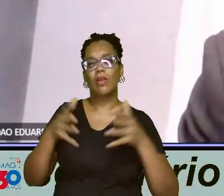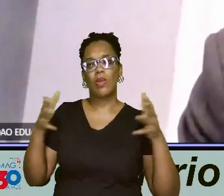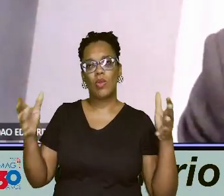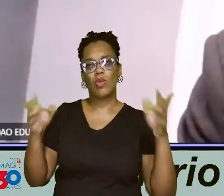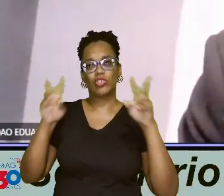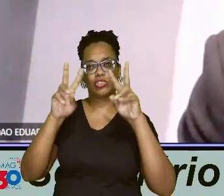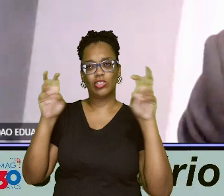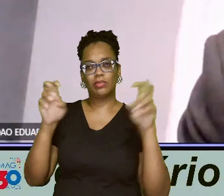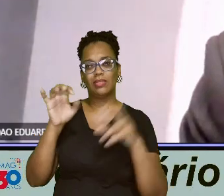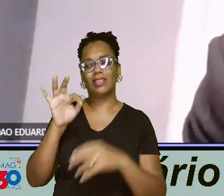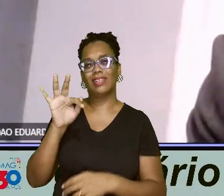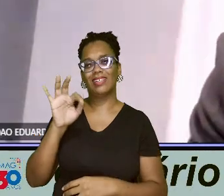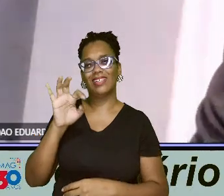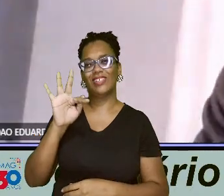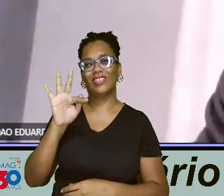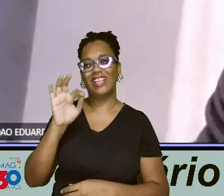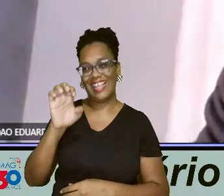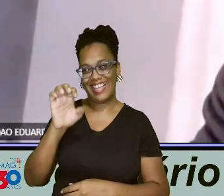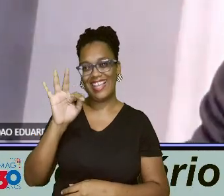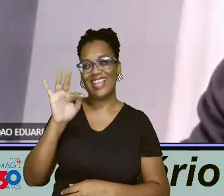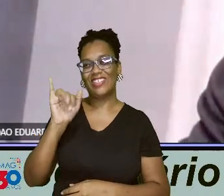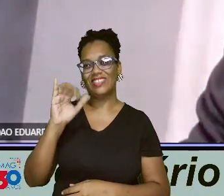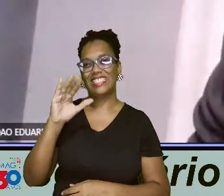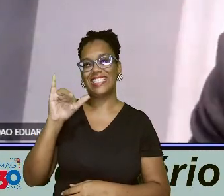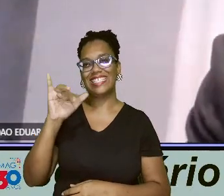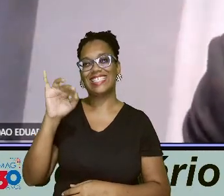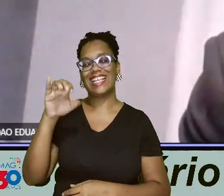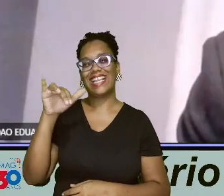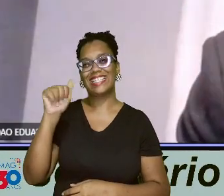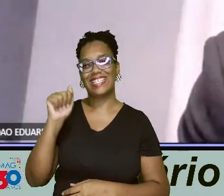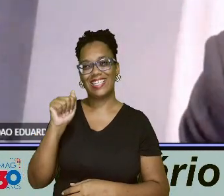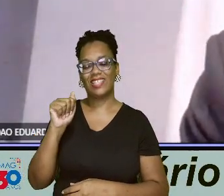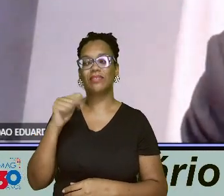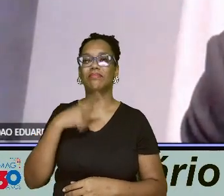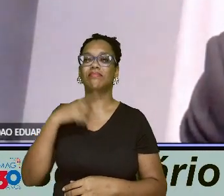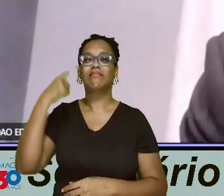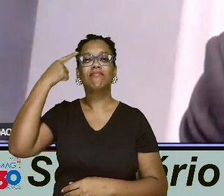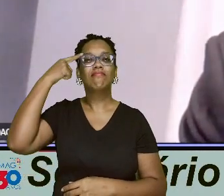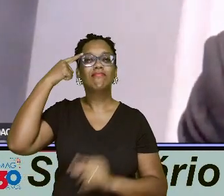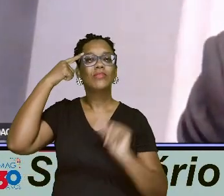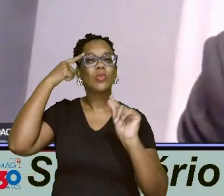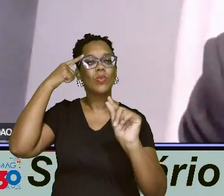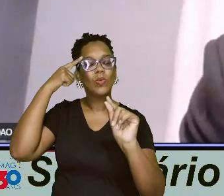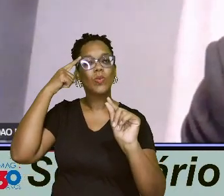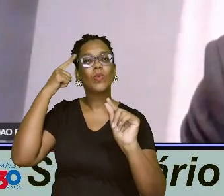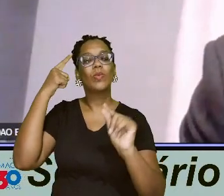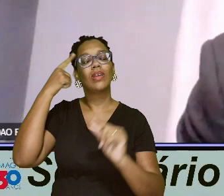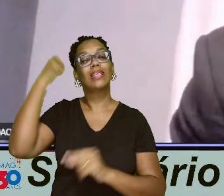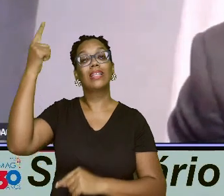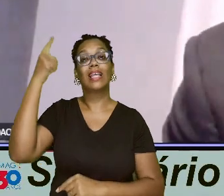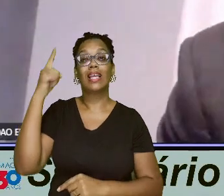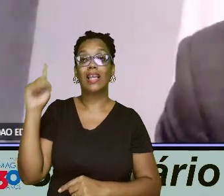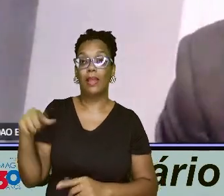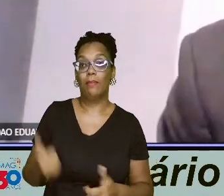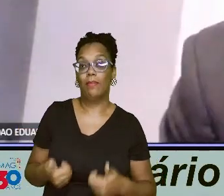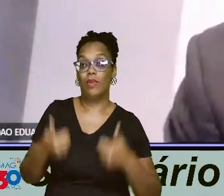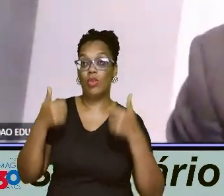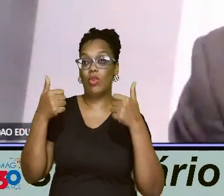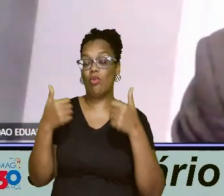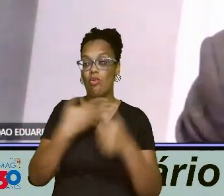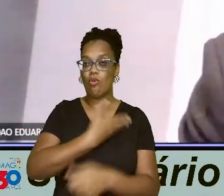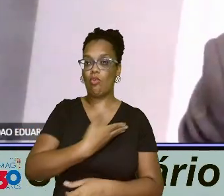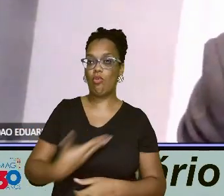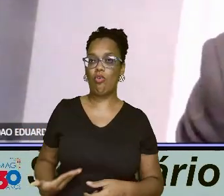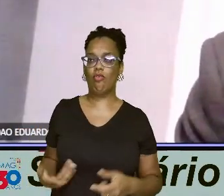eficiência. E daí já nos remete isso à ideia de uma melhor governança